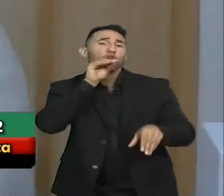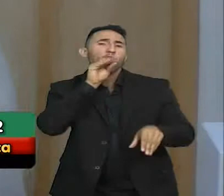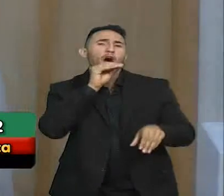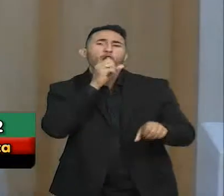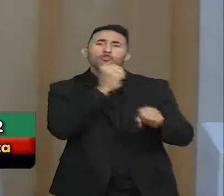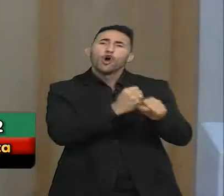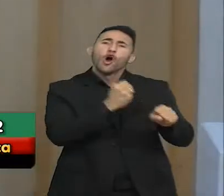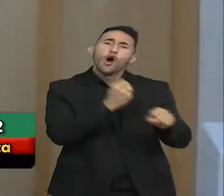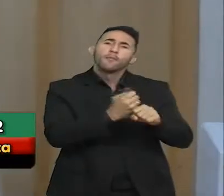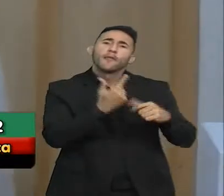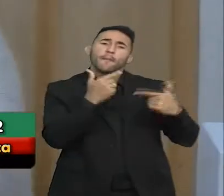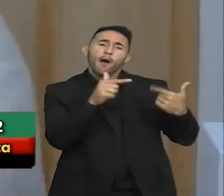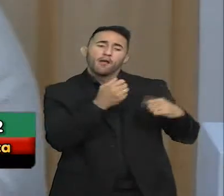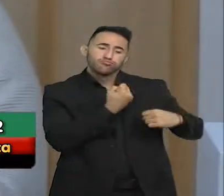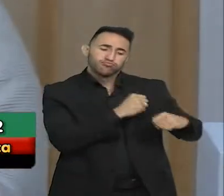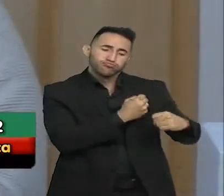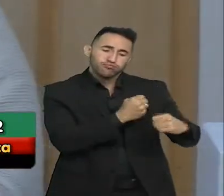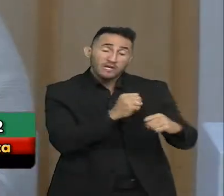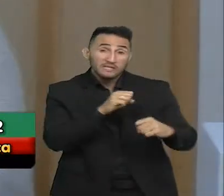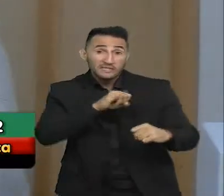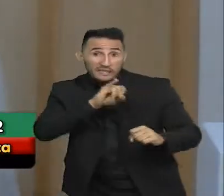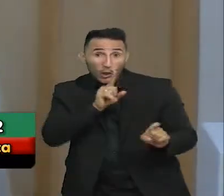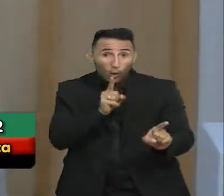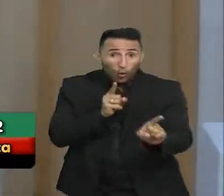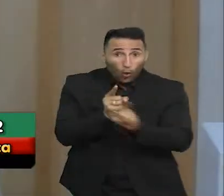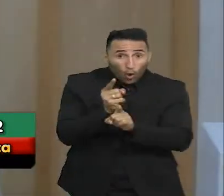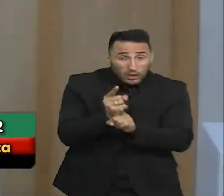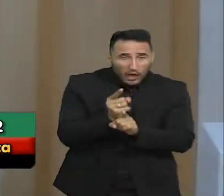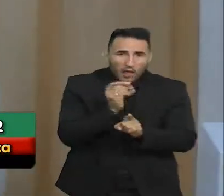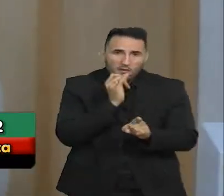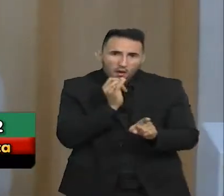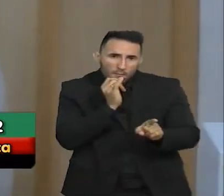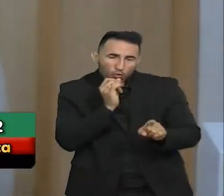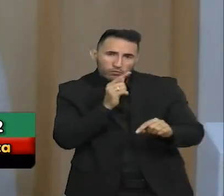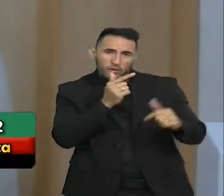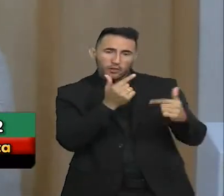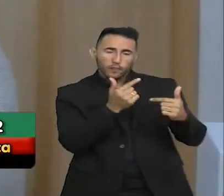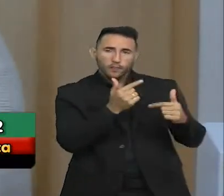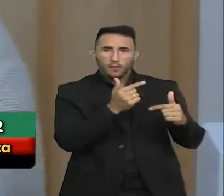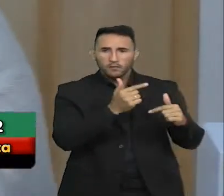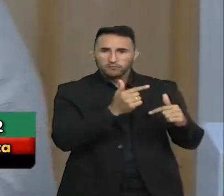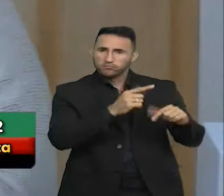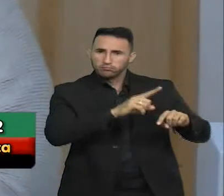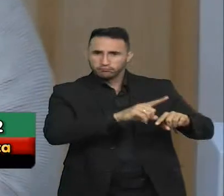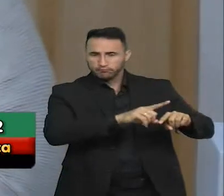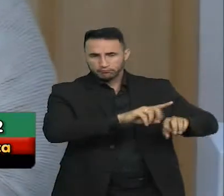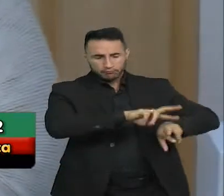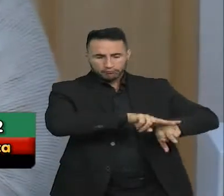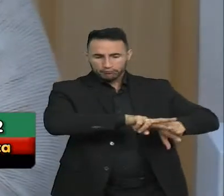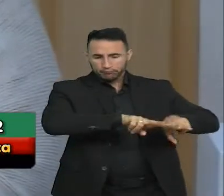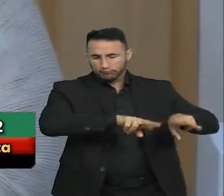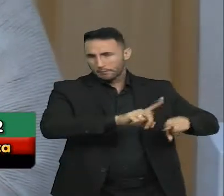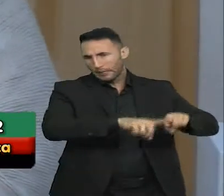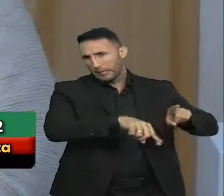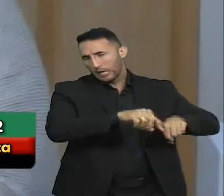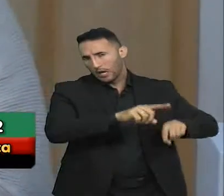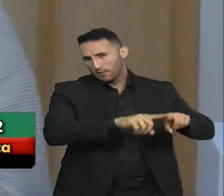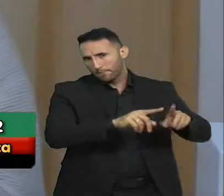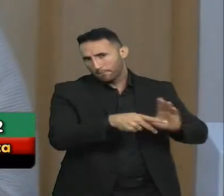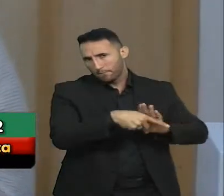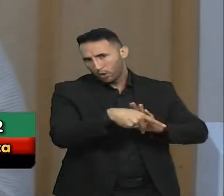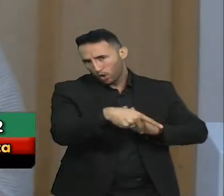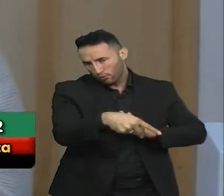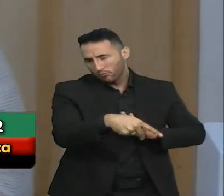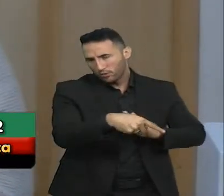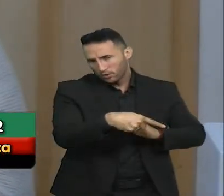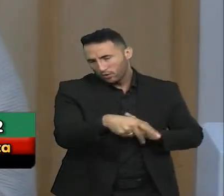com a varrição na rua, que encontram uma oferenda, encontram um ebó e não sabem como tirar, né? Vamos falar sobre